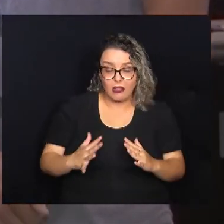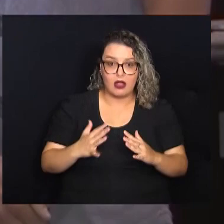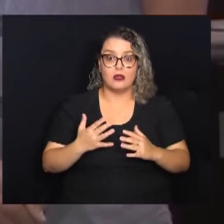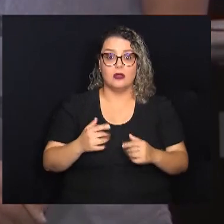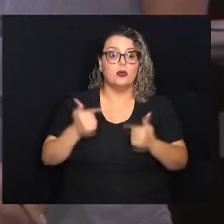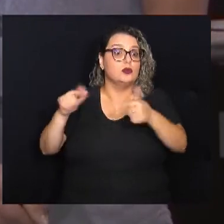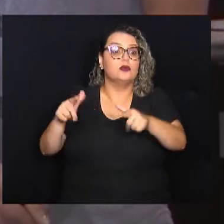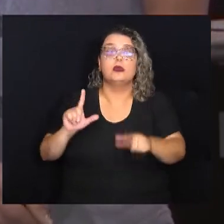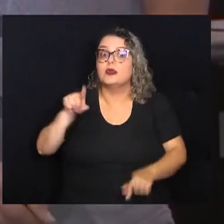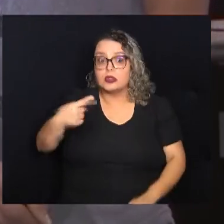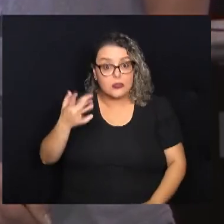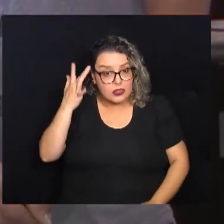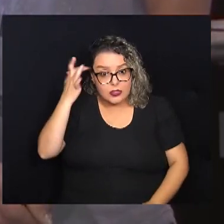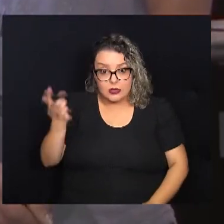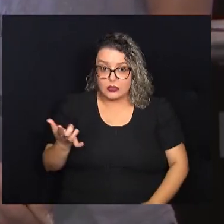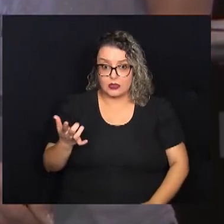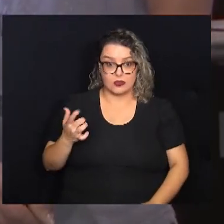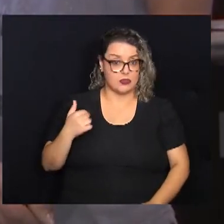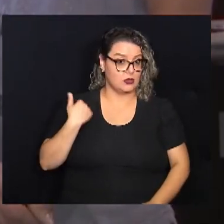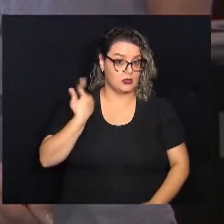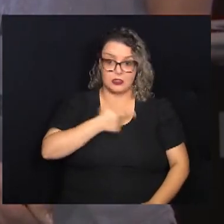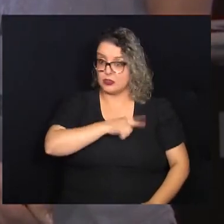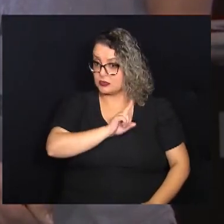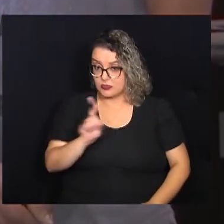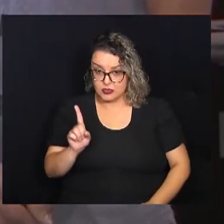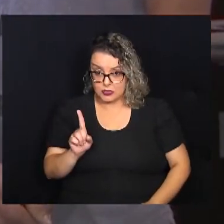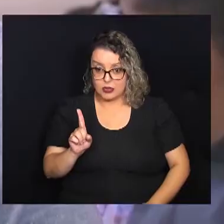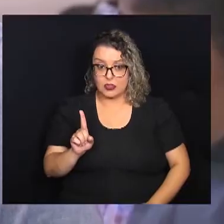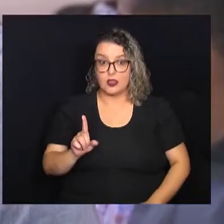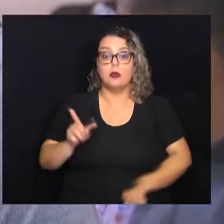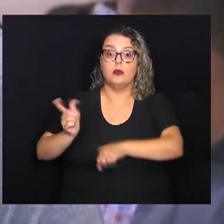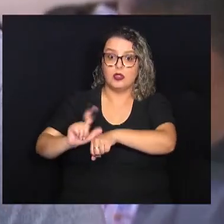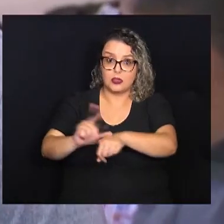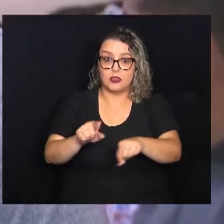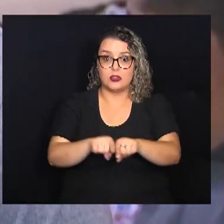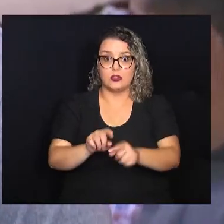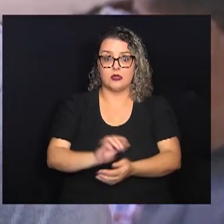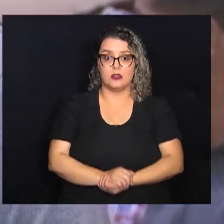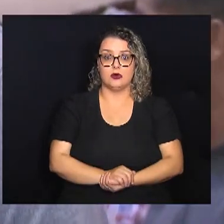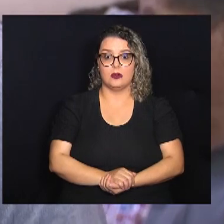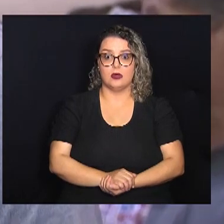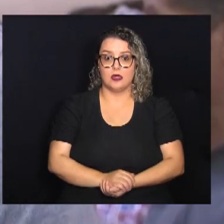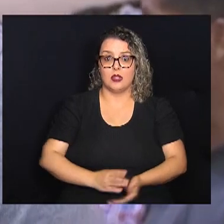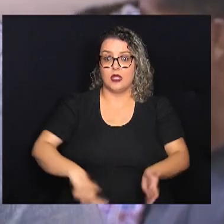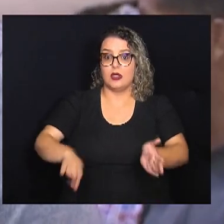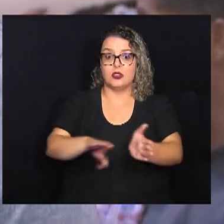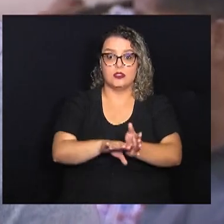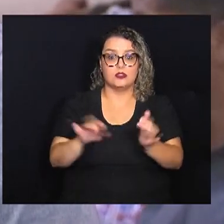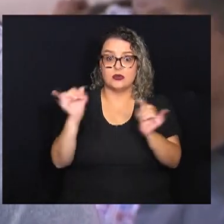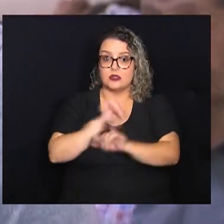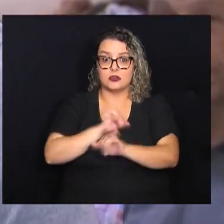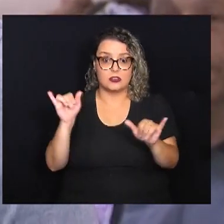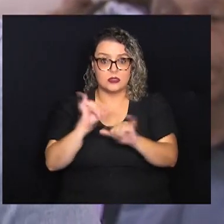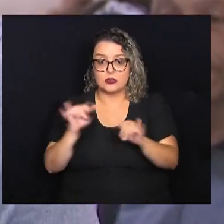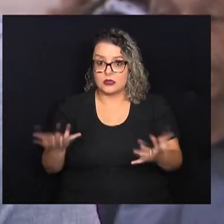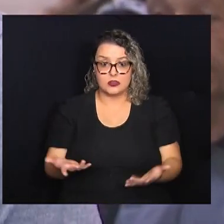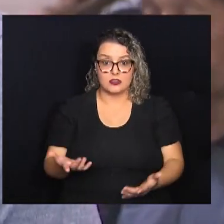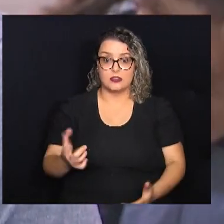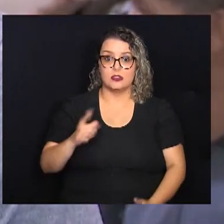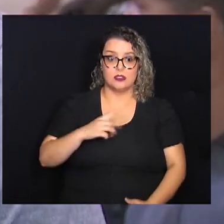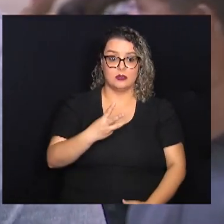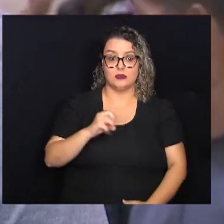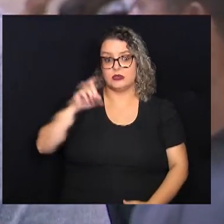você vai no dia de amanhã? Não somente moradores, como comerciantes também. Ele chega com apenas um anúncio dizendo que temos 30